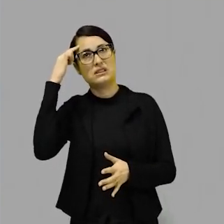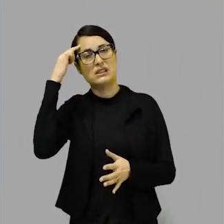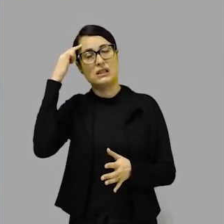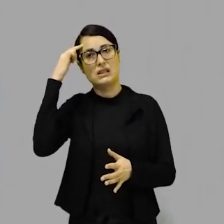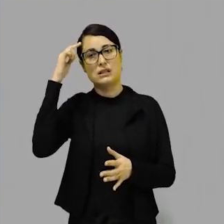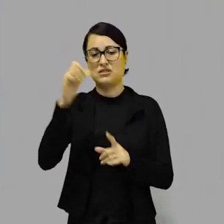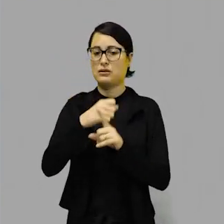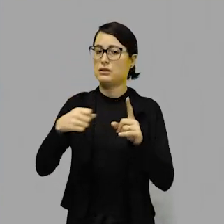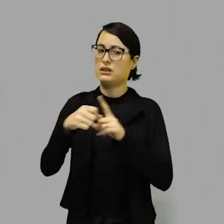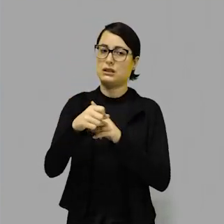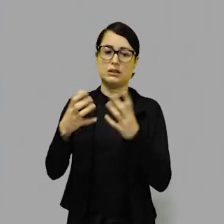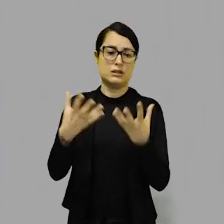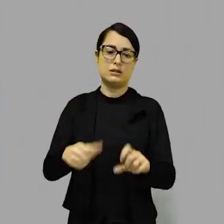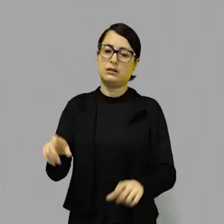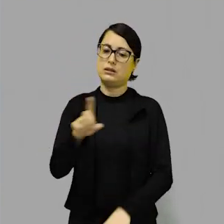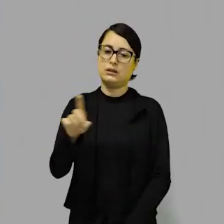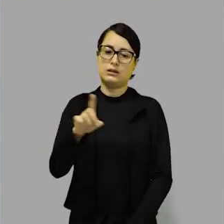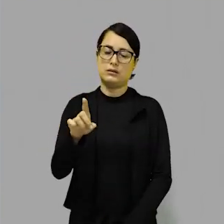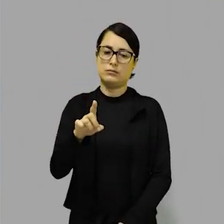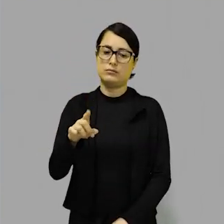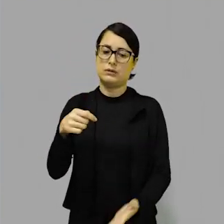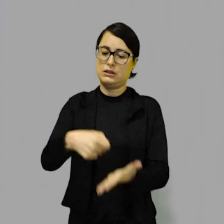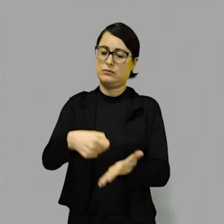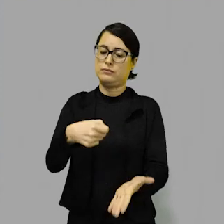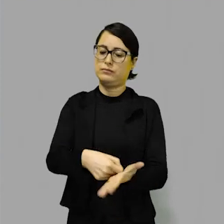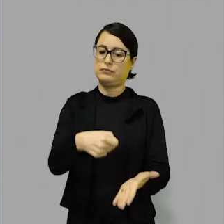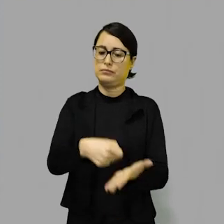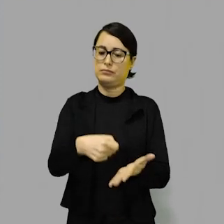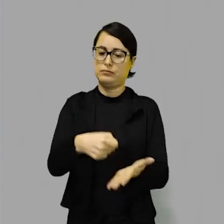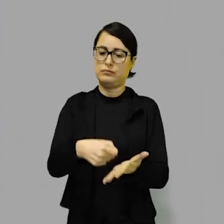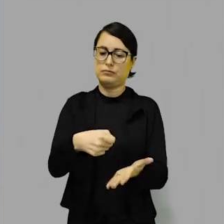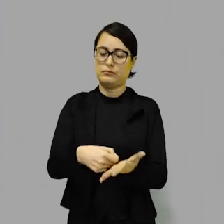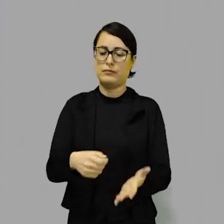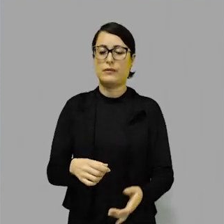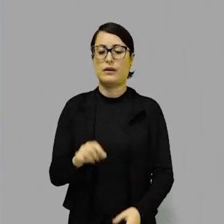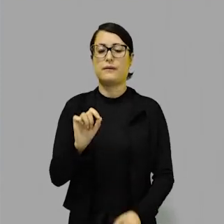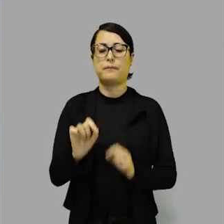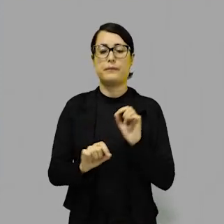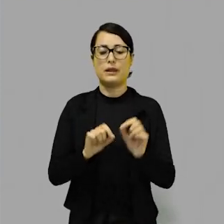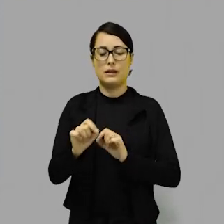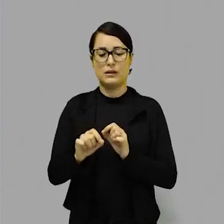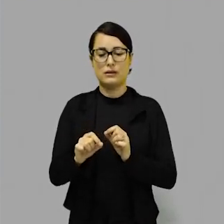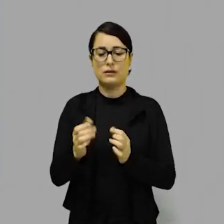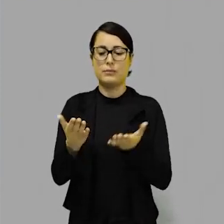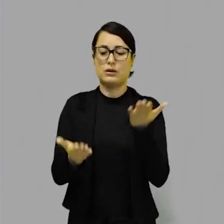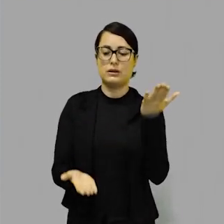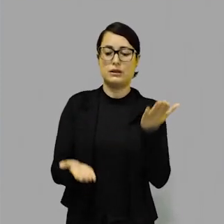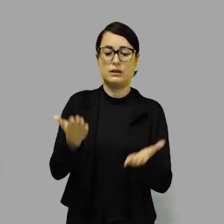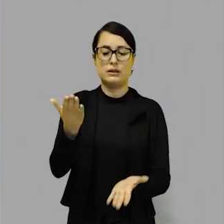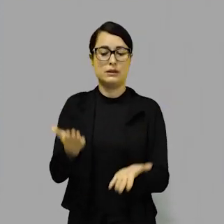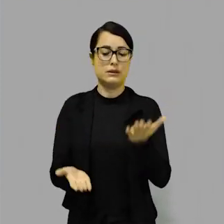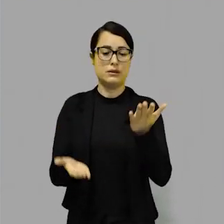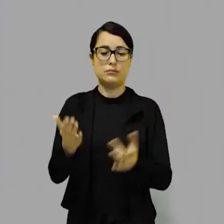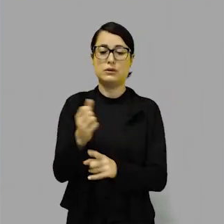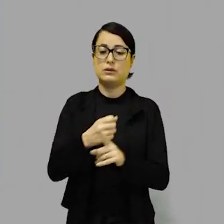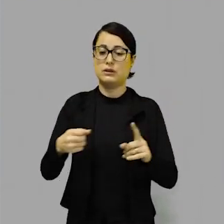valida, aí ele pode sofrer punições. Até para o próprio equilíbrio social